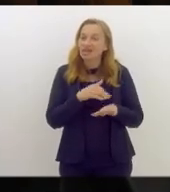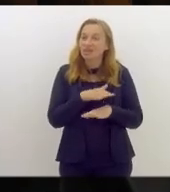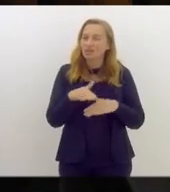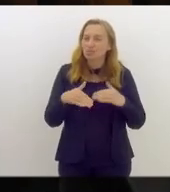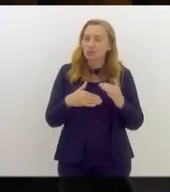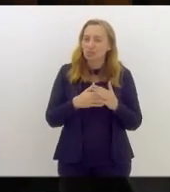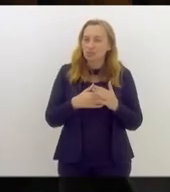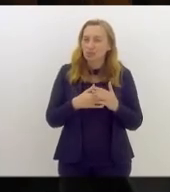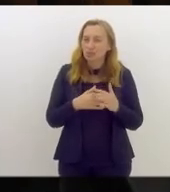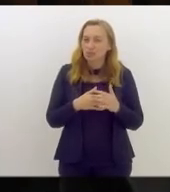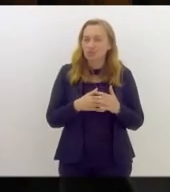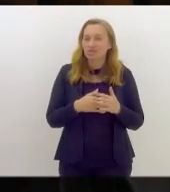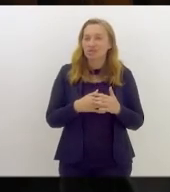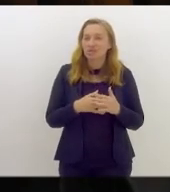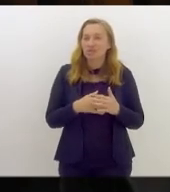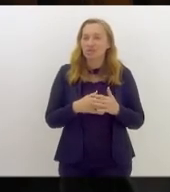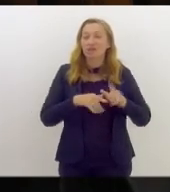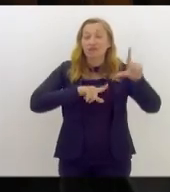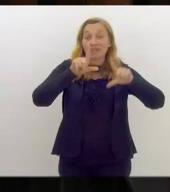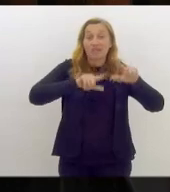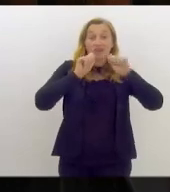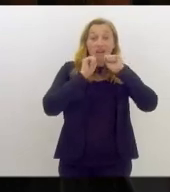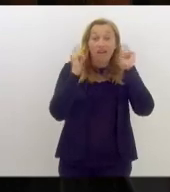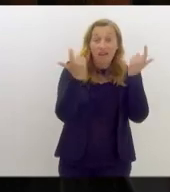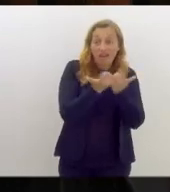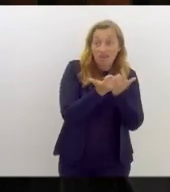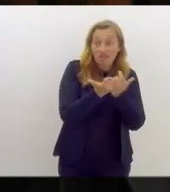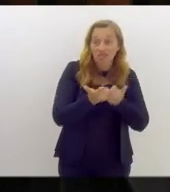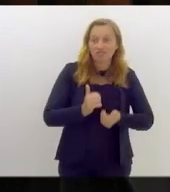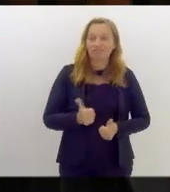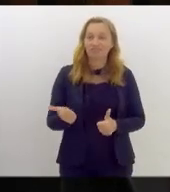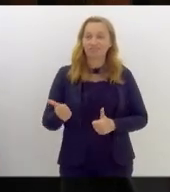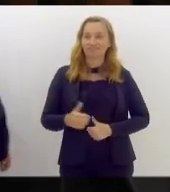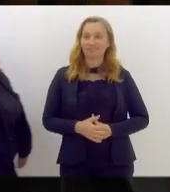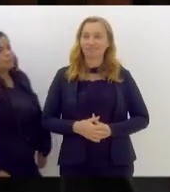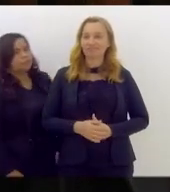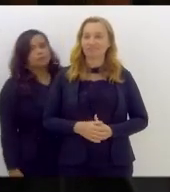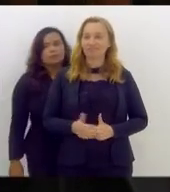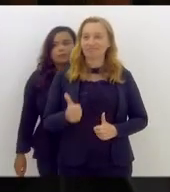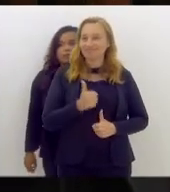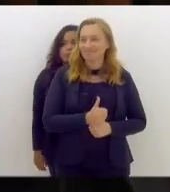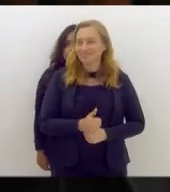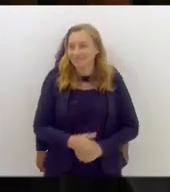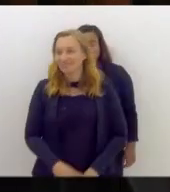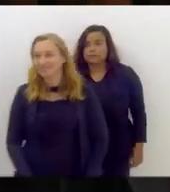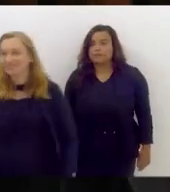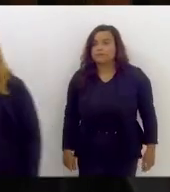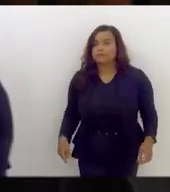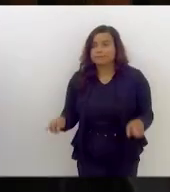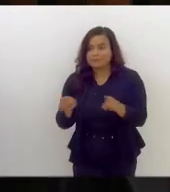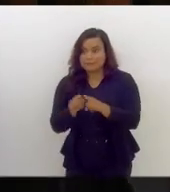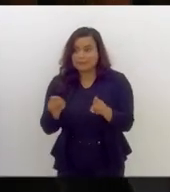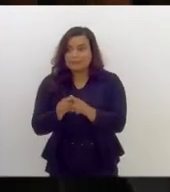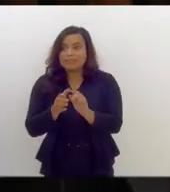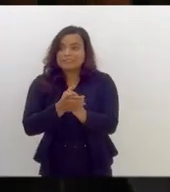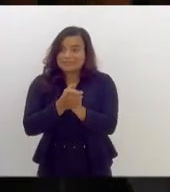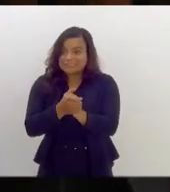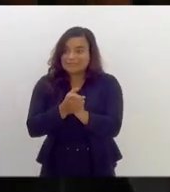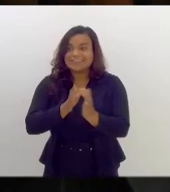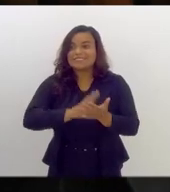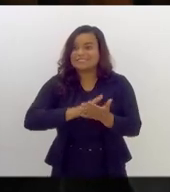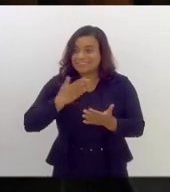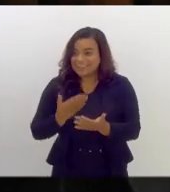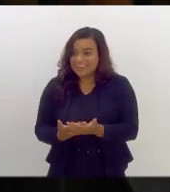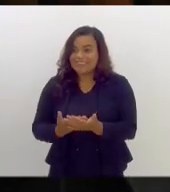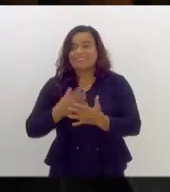senhores telespectadores da TV alerj e cumprimentar a nossa intérprete